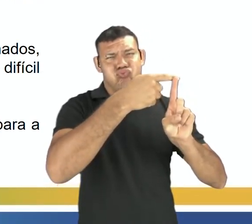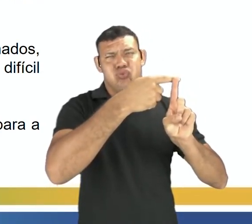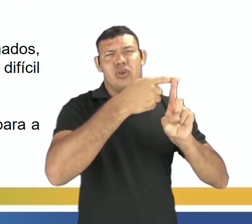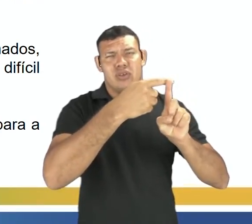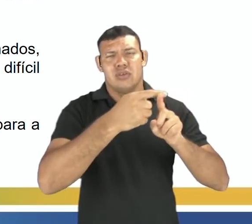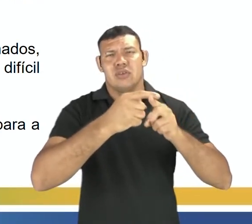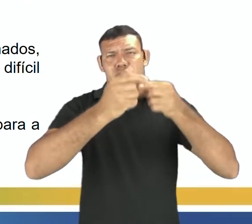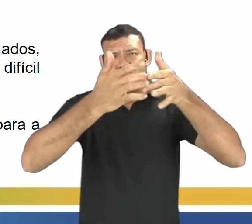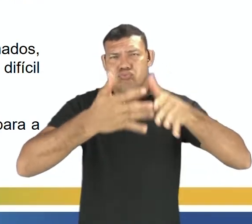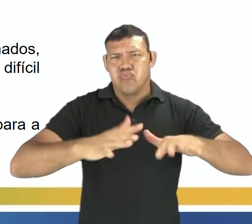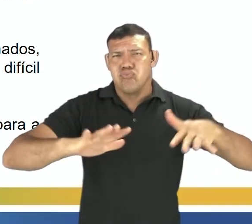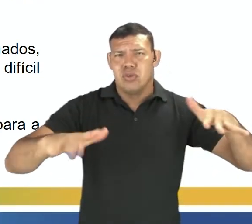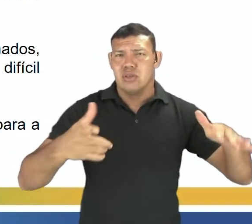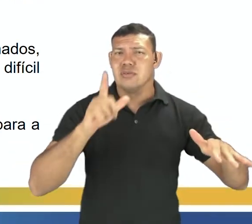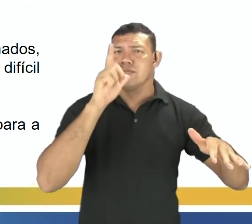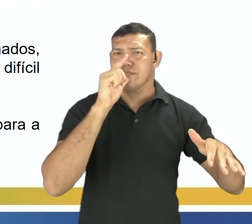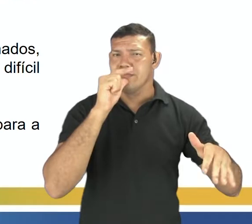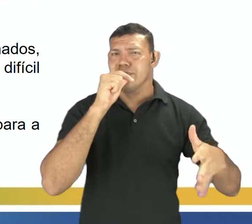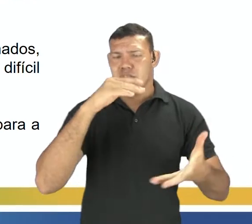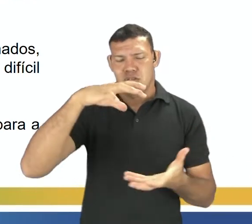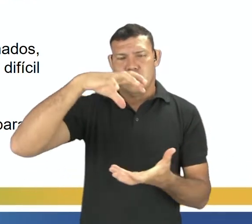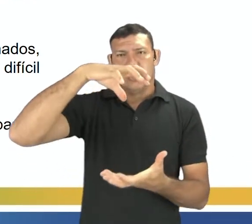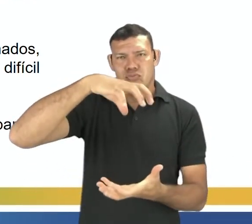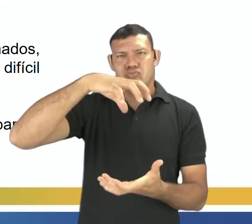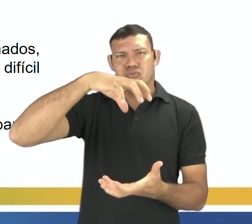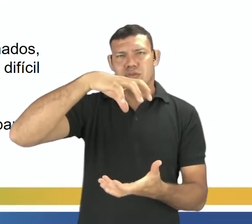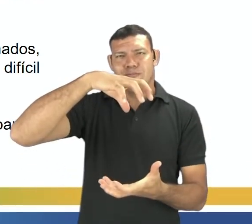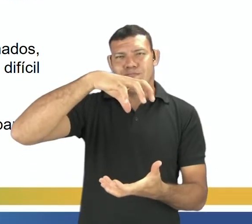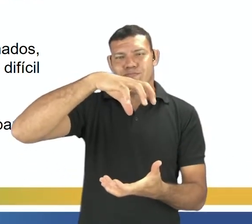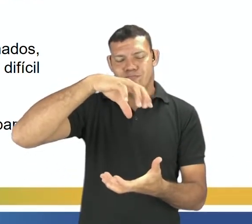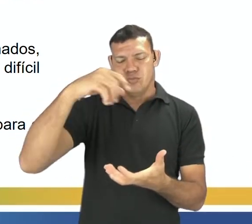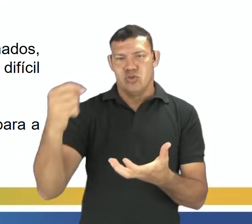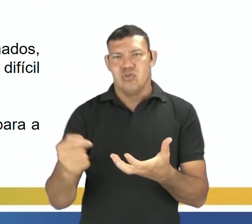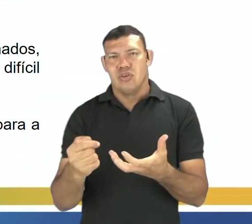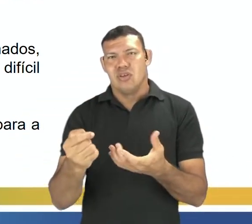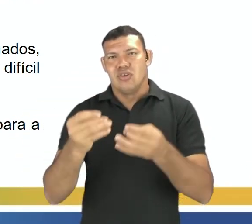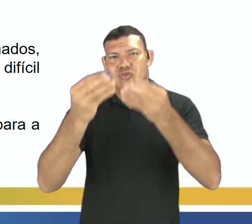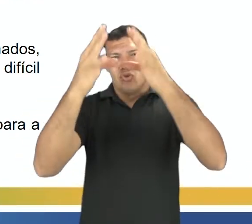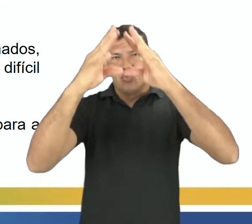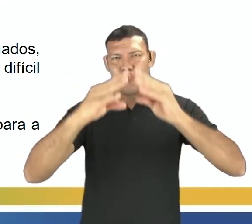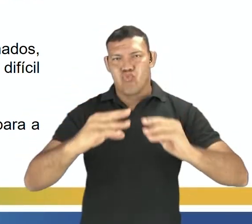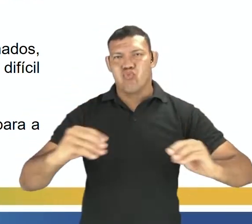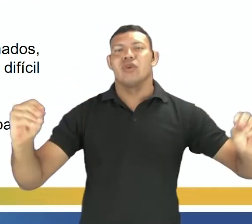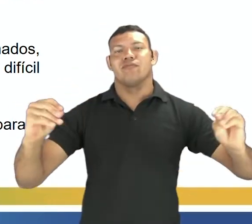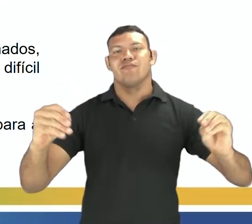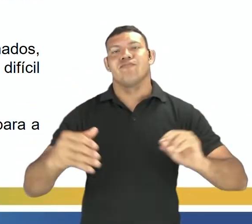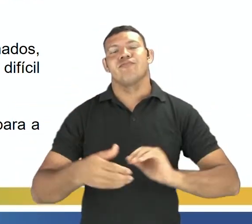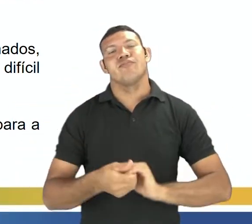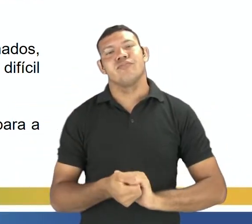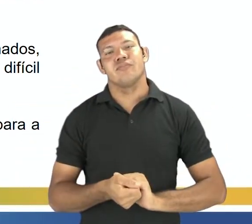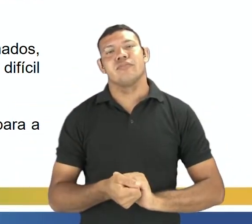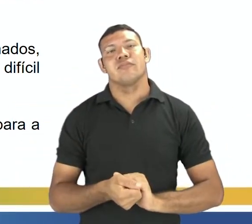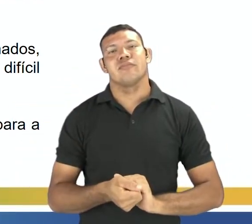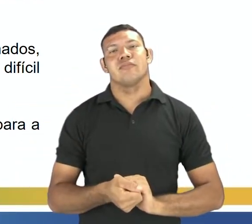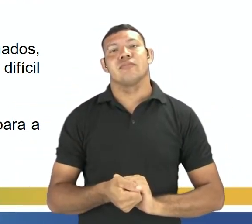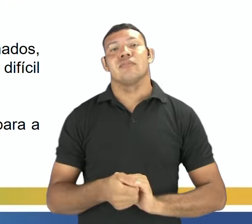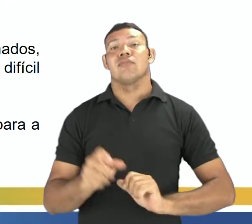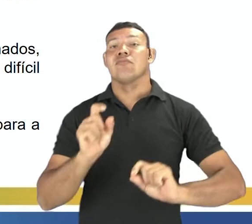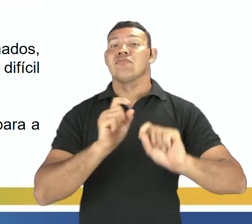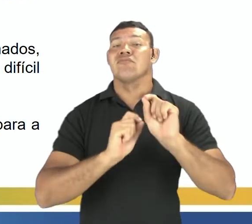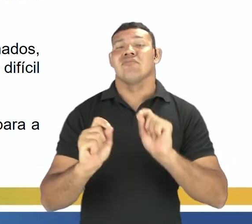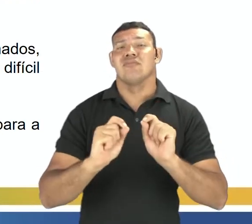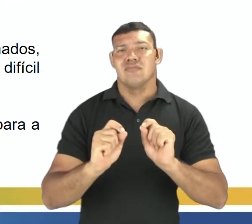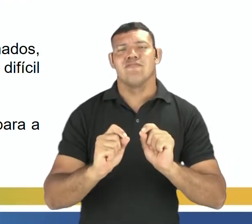e derretimento das calotas polares. Então, o que acontece? Elevando a temperatura dos oceanos, por exemplo, a gente pode